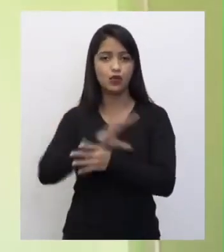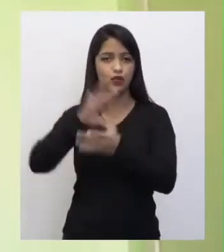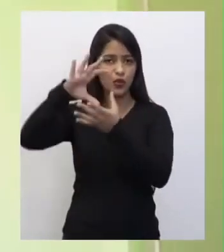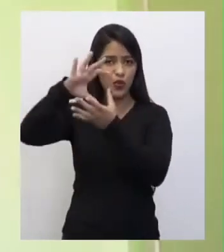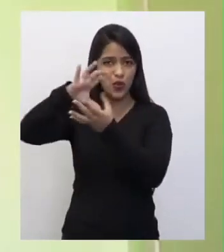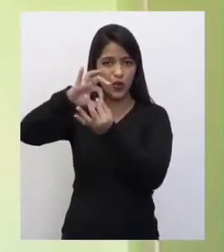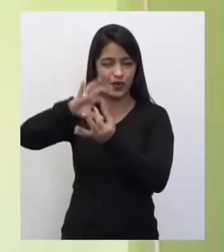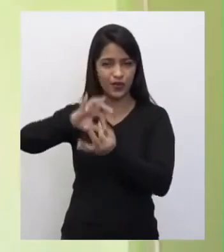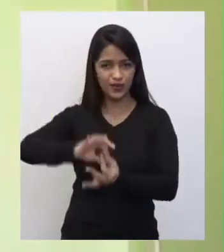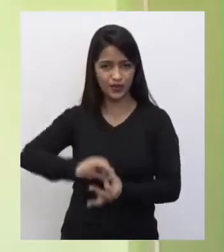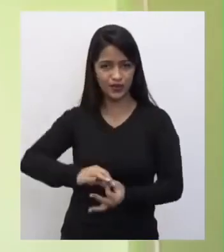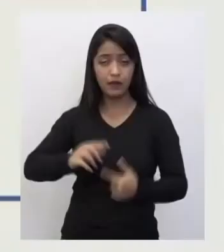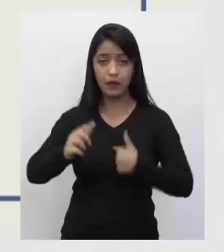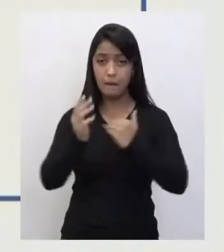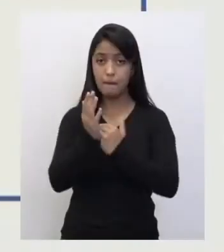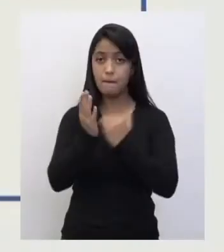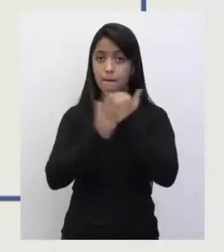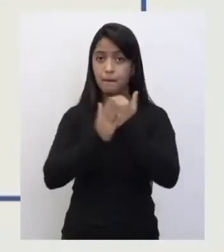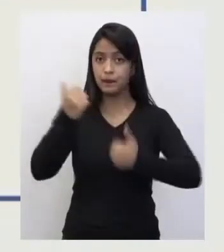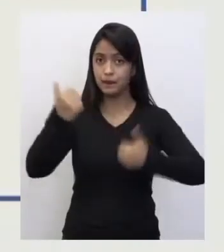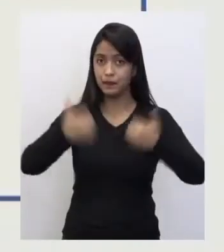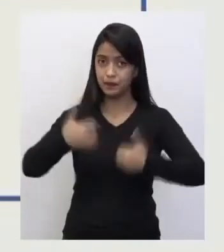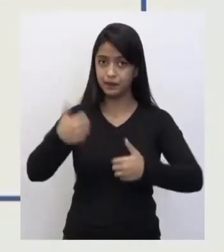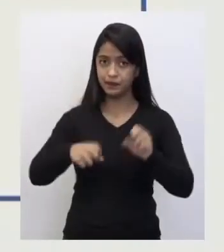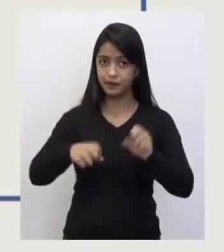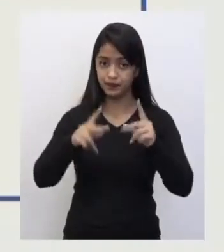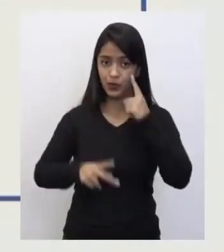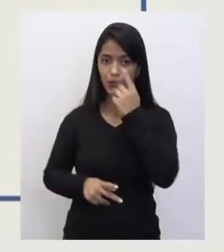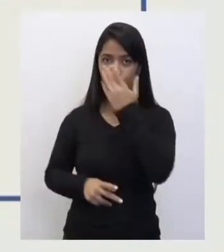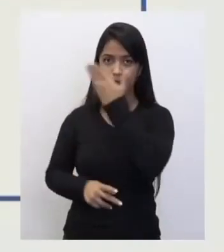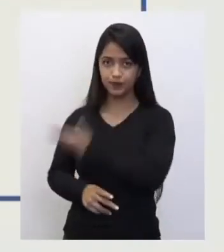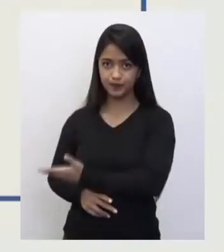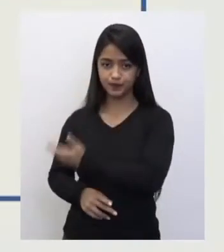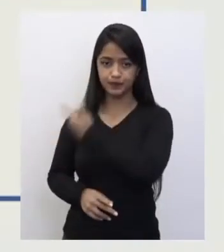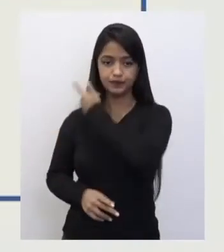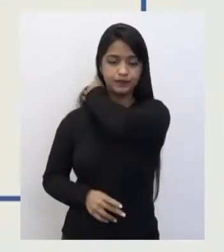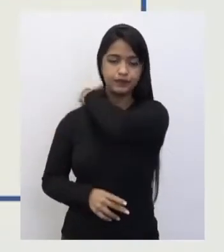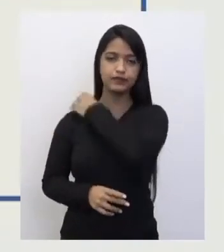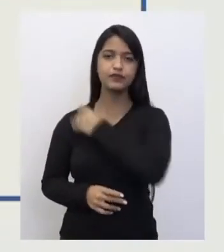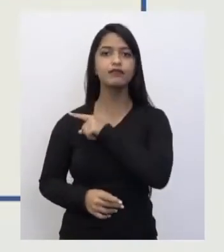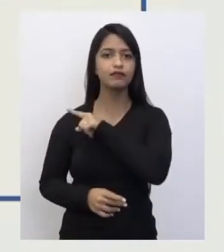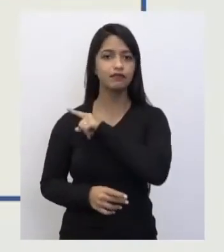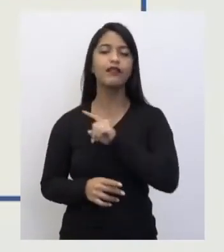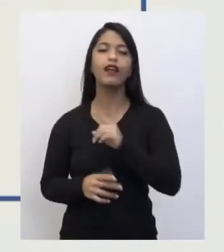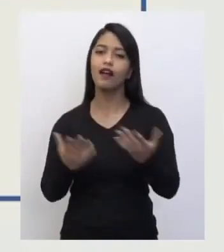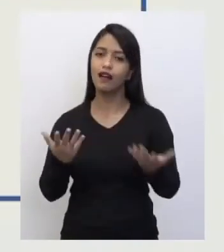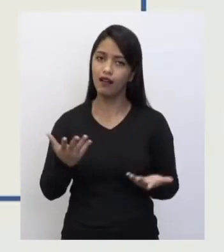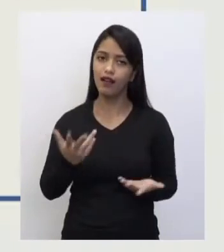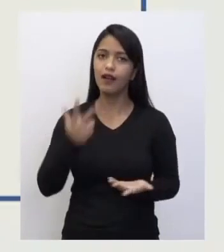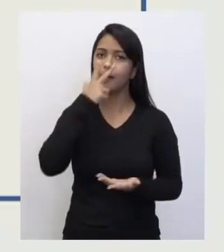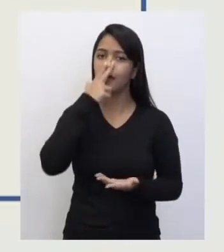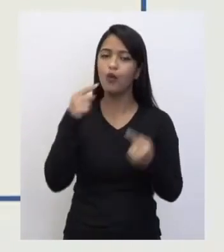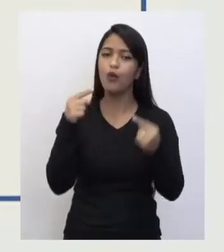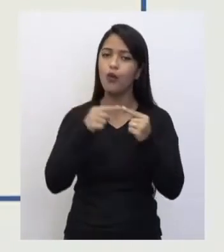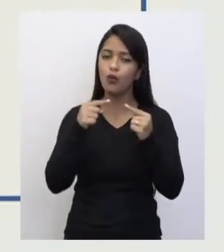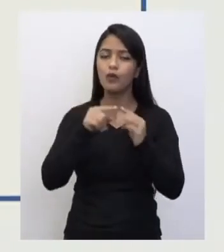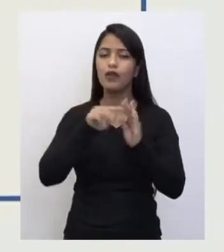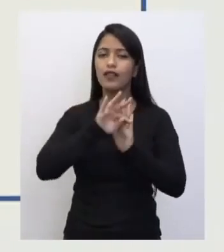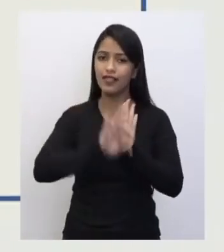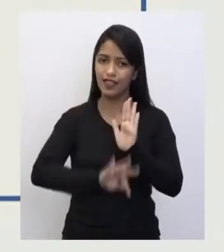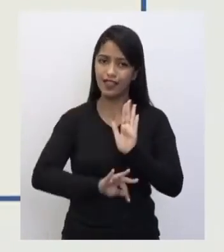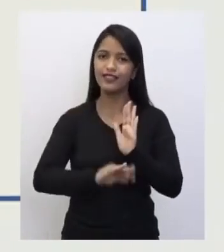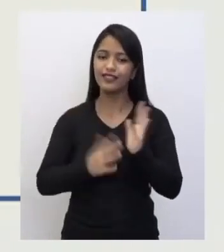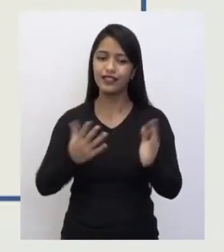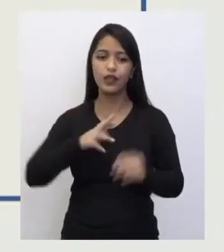alguns comentários ao longo dele, beleza? Aqui, pessoal, vejam, aí já tem cara de texto, né? Já não é